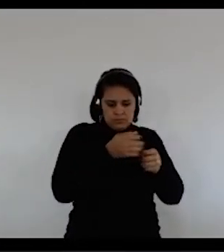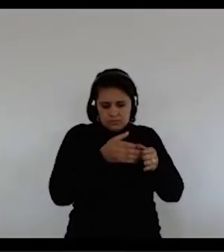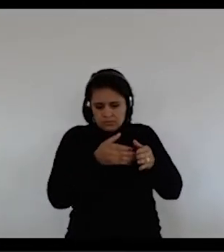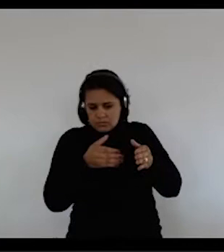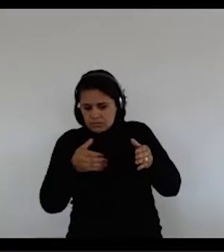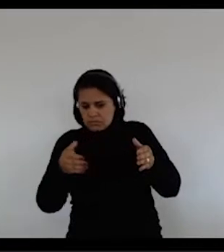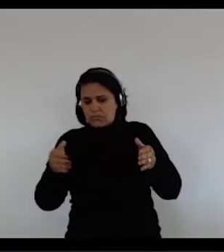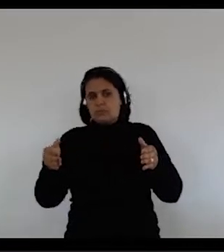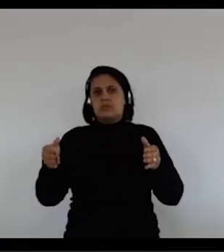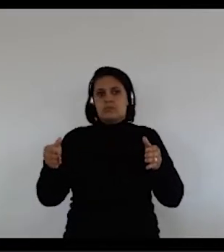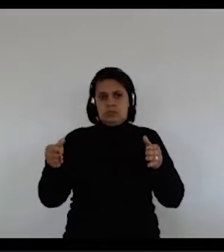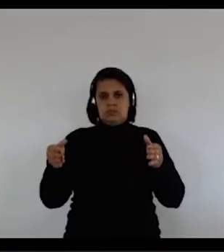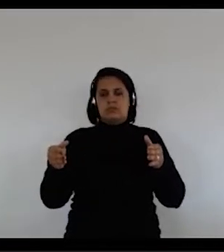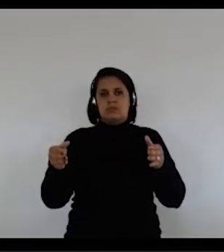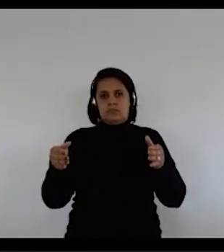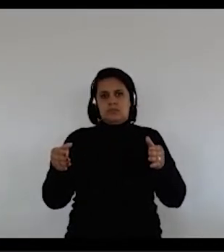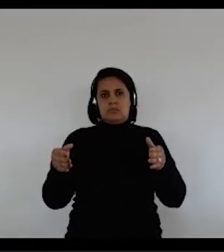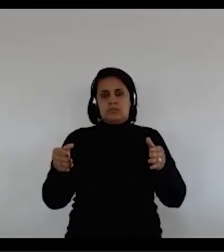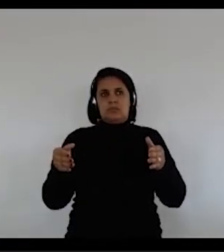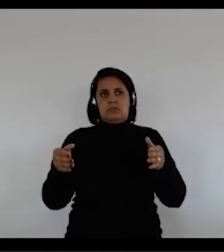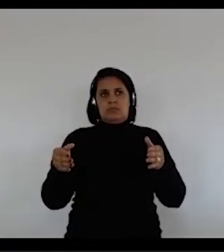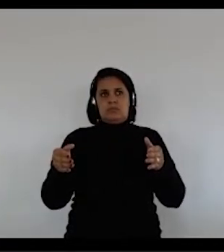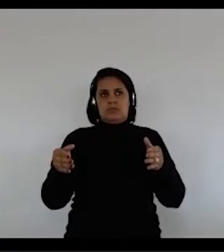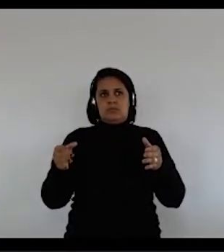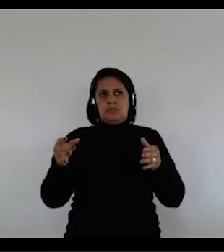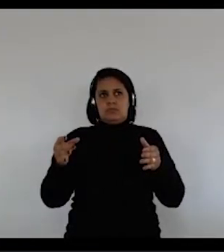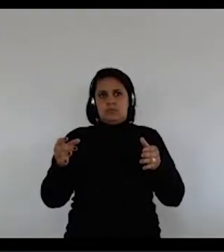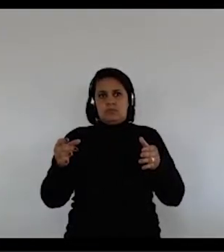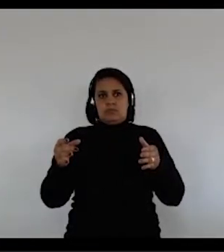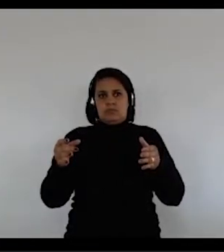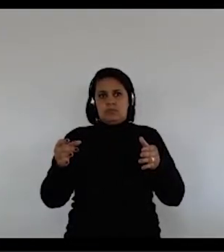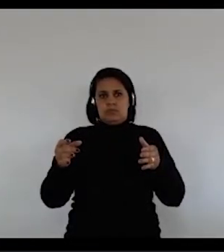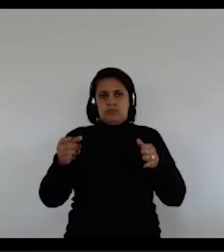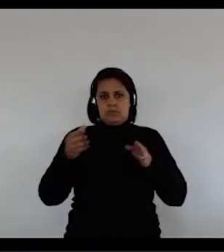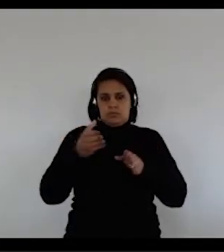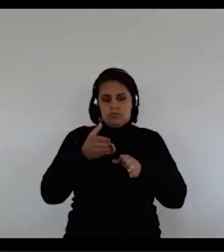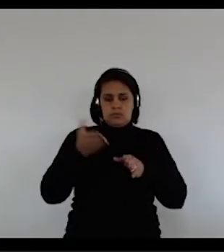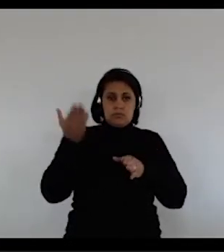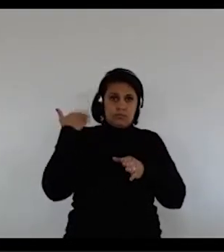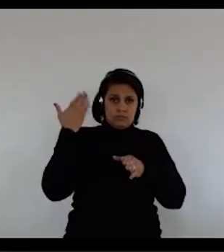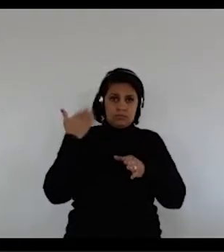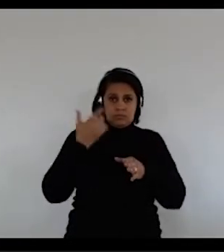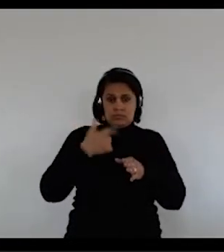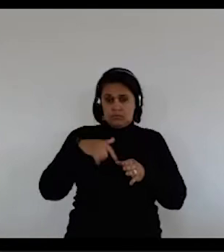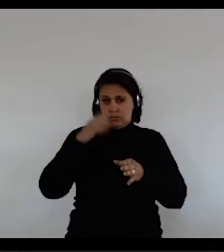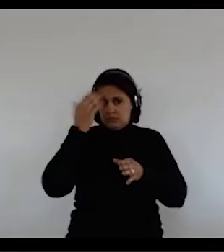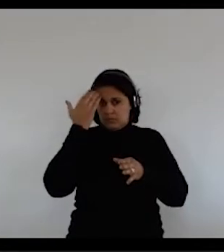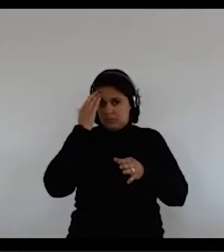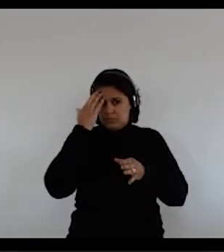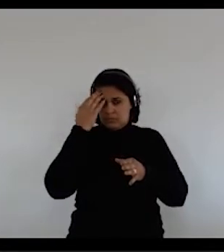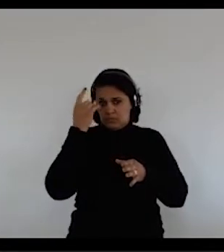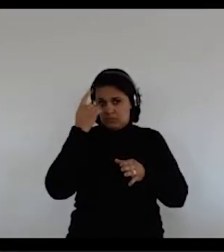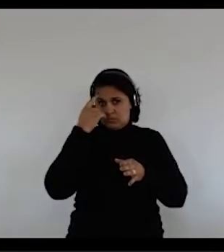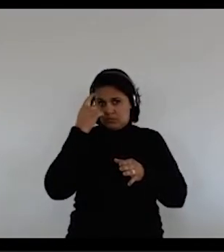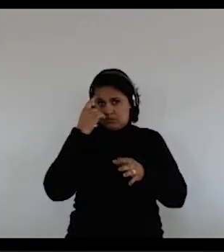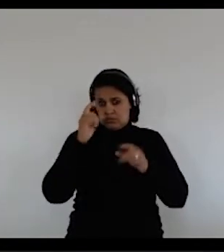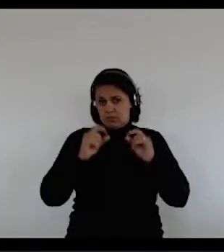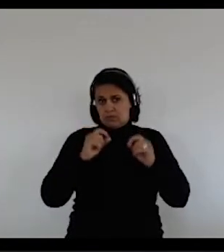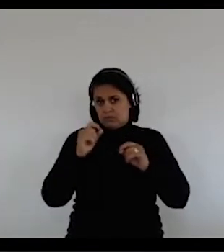cômputo e não como inicialmente podíamos pensar,